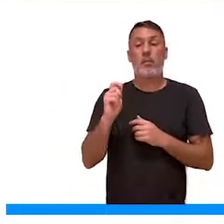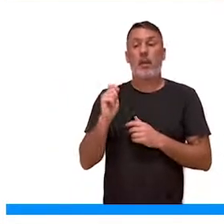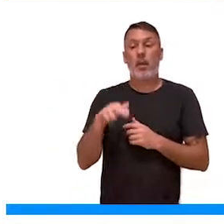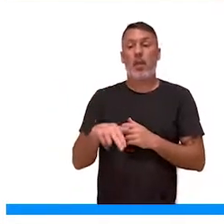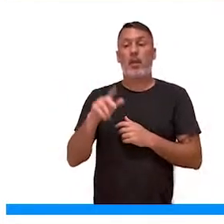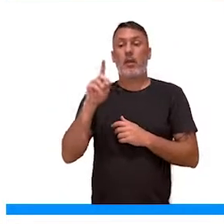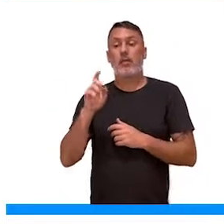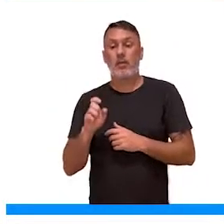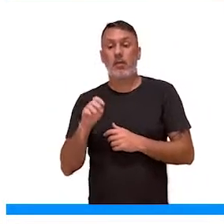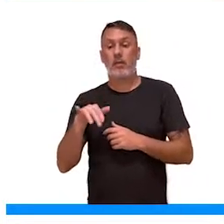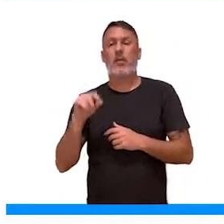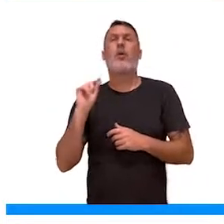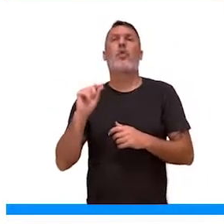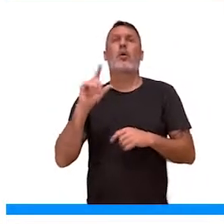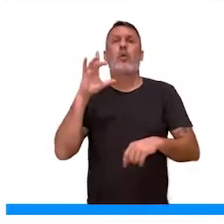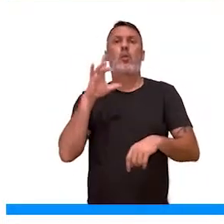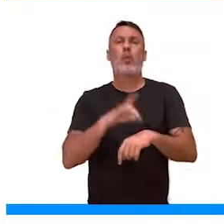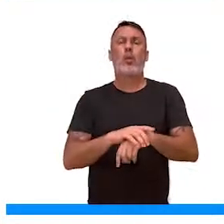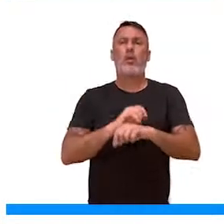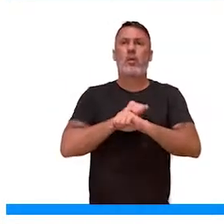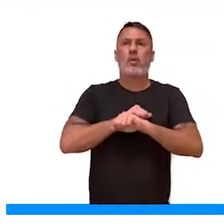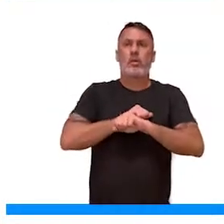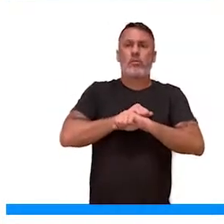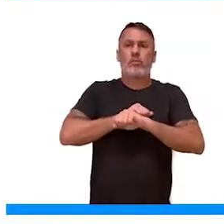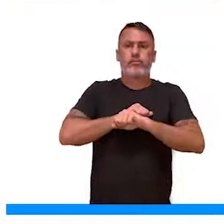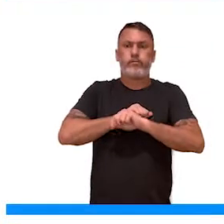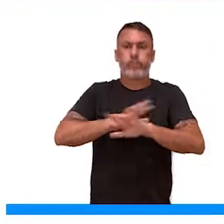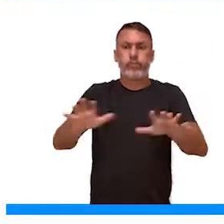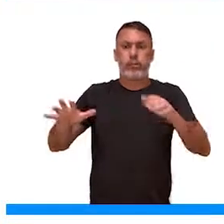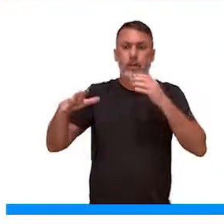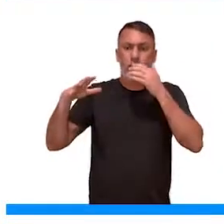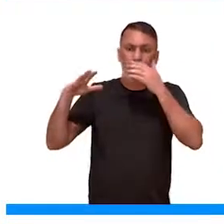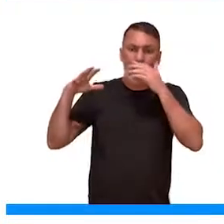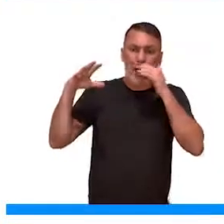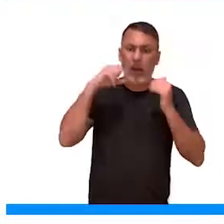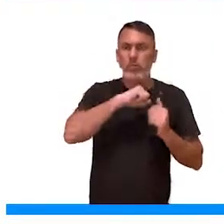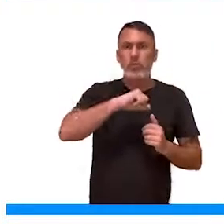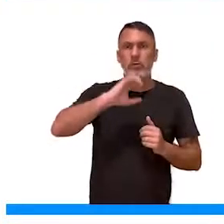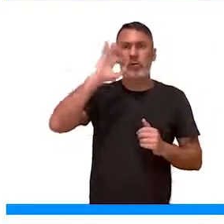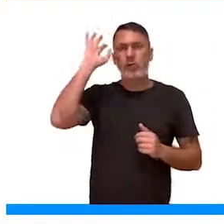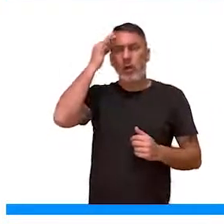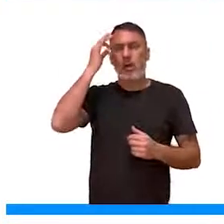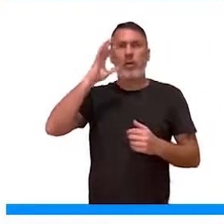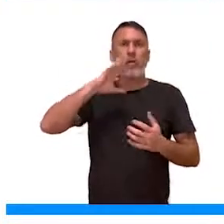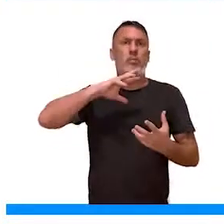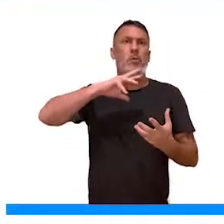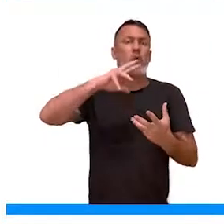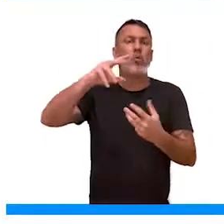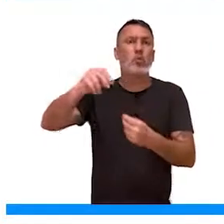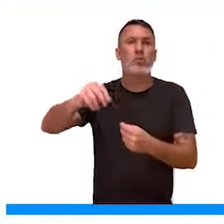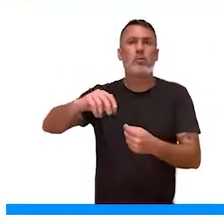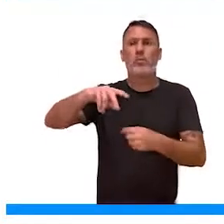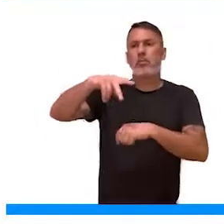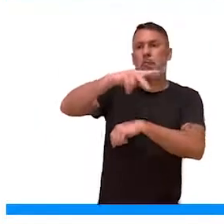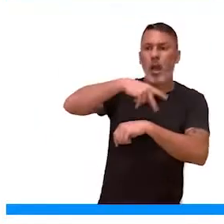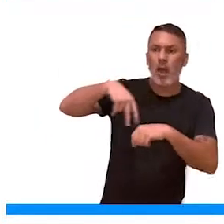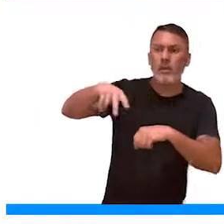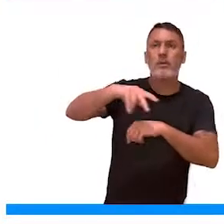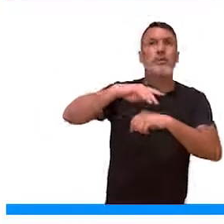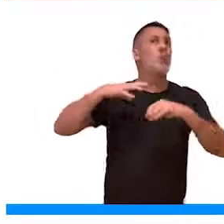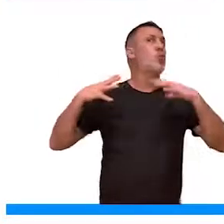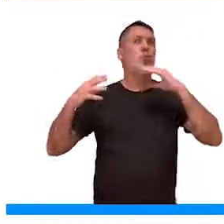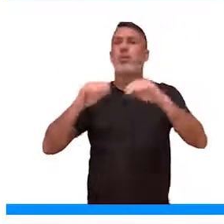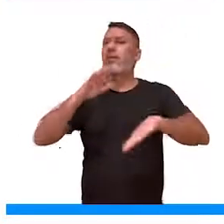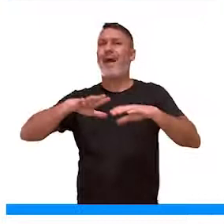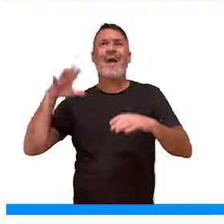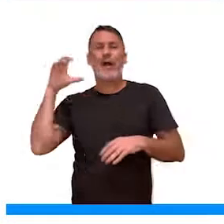de baixo, que é a das pandemias. Por quê? Elas se alastram rapidamente dentro de um país, continente ou